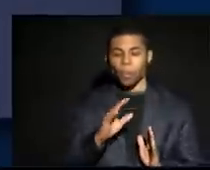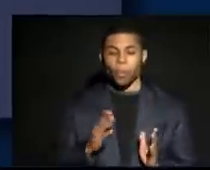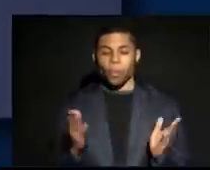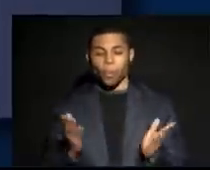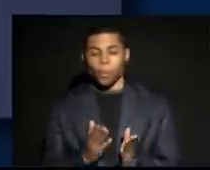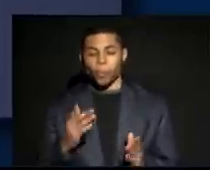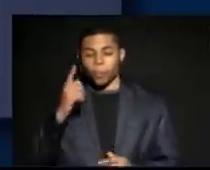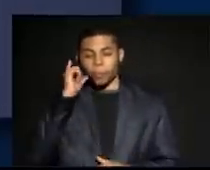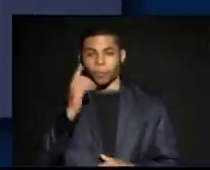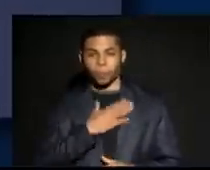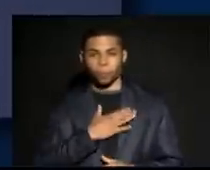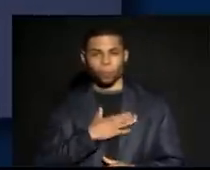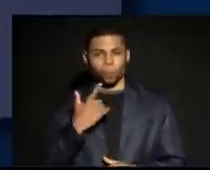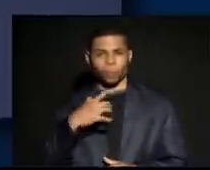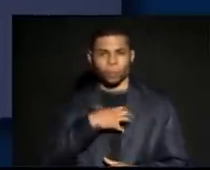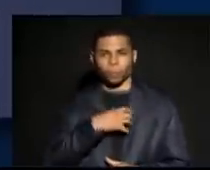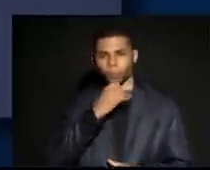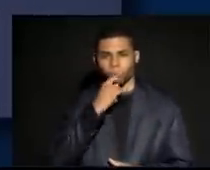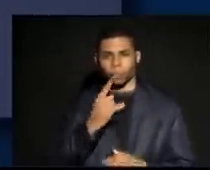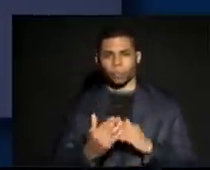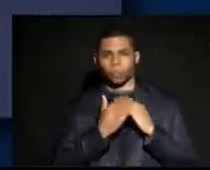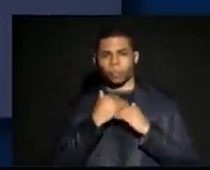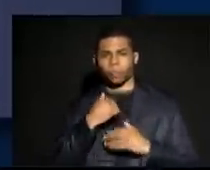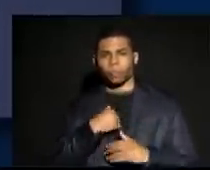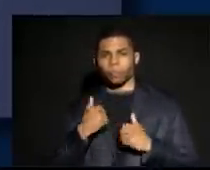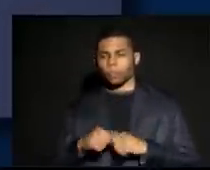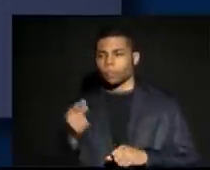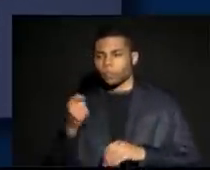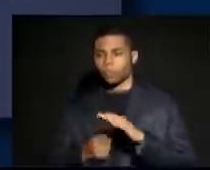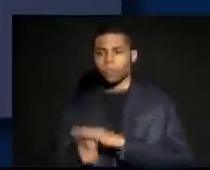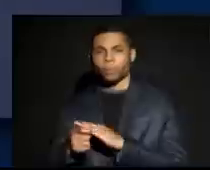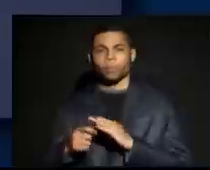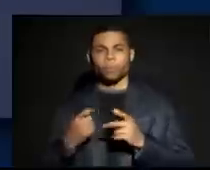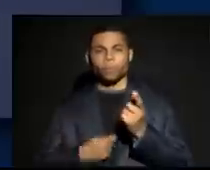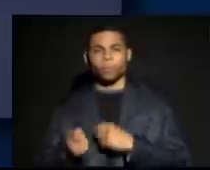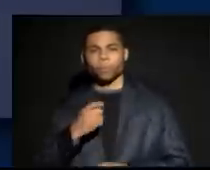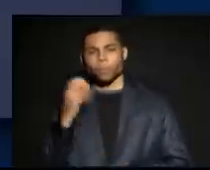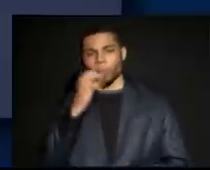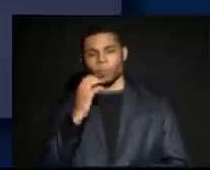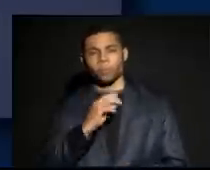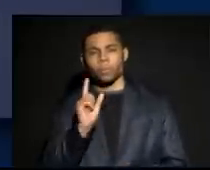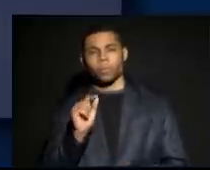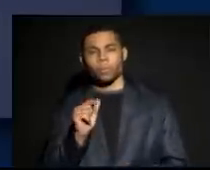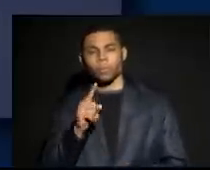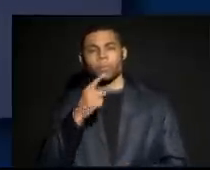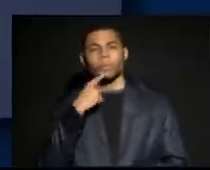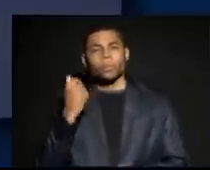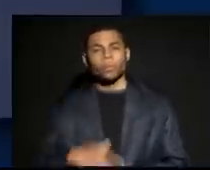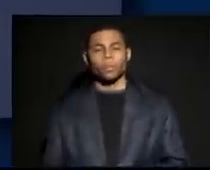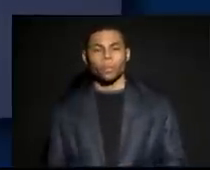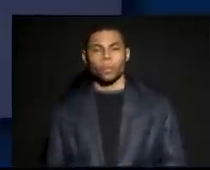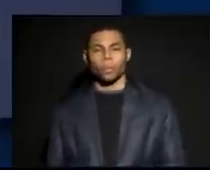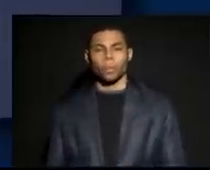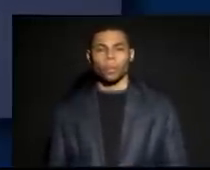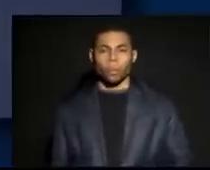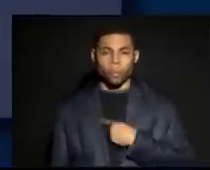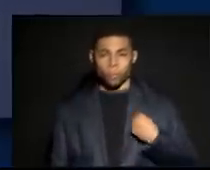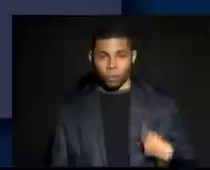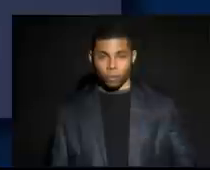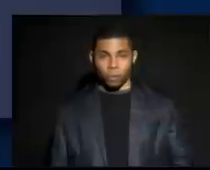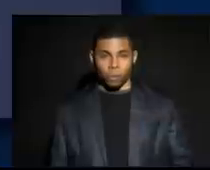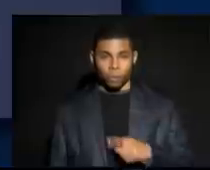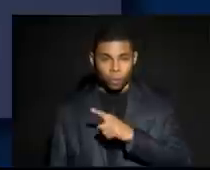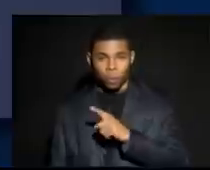hoje Onde para mim não tem nenhum sentido você falar mal estão investindo em mercados emergentes de que que você tá falando a